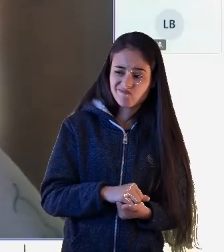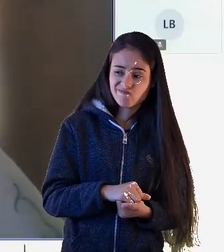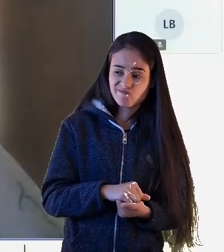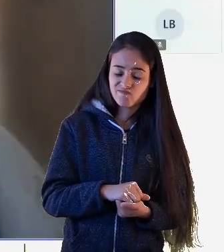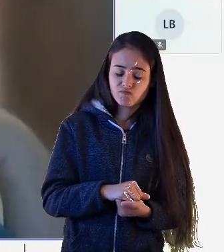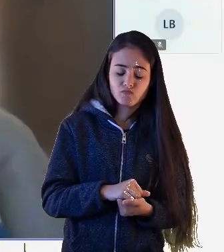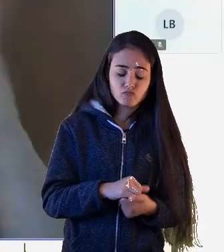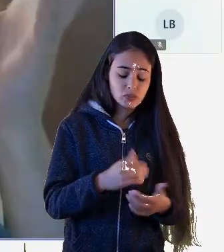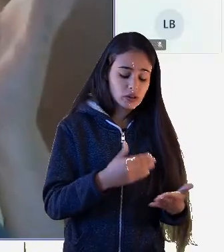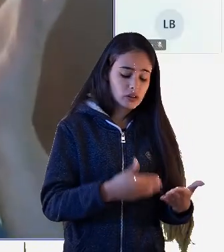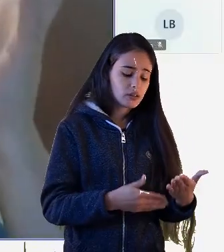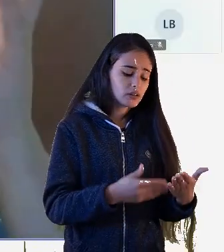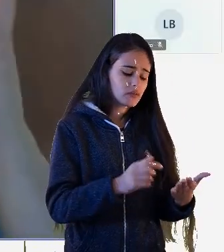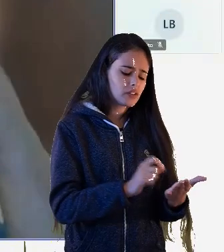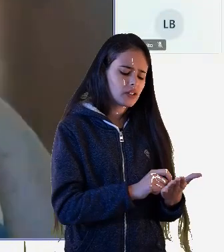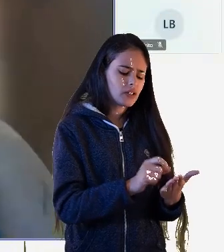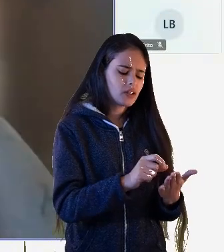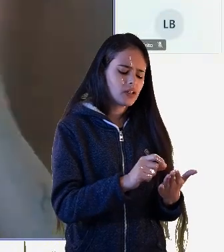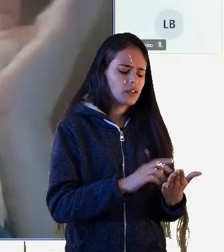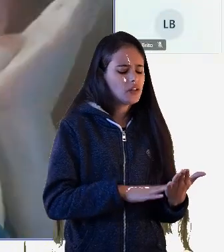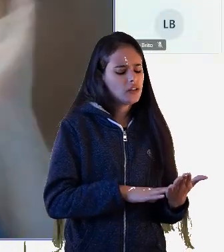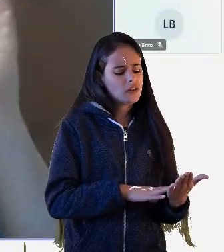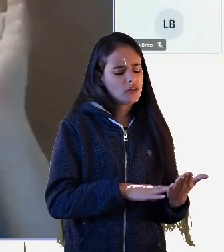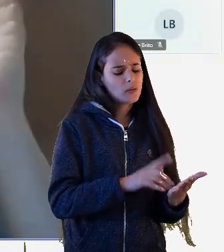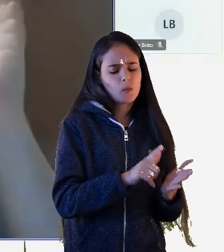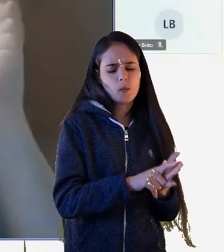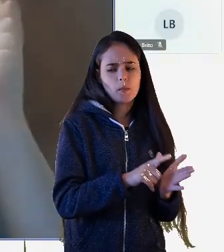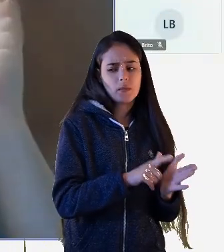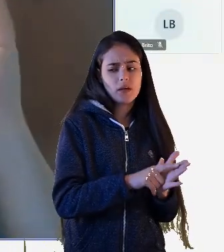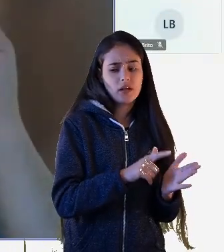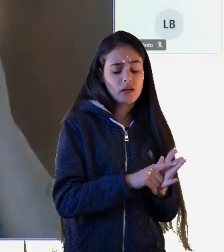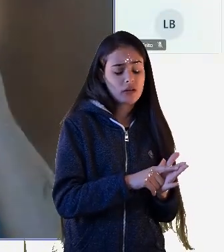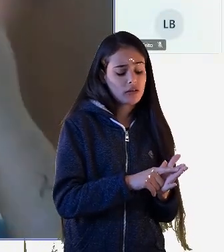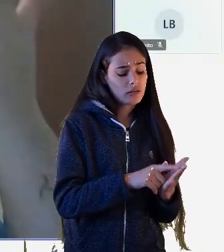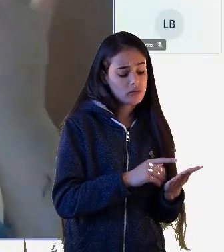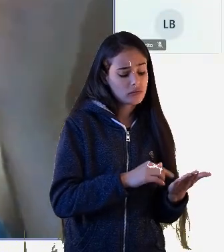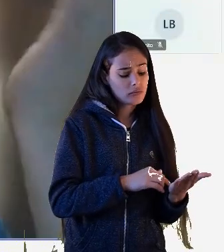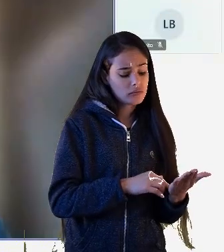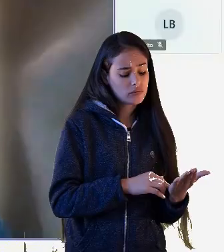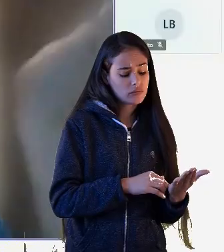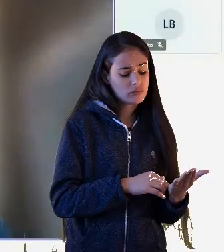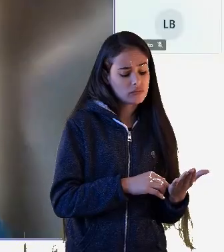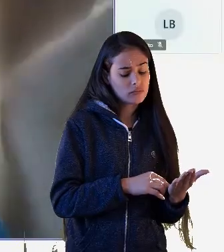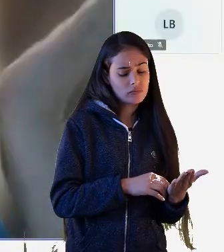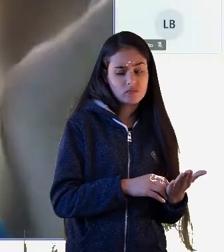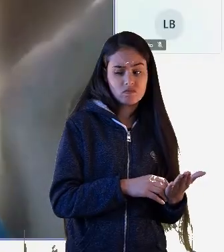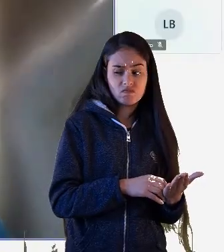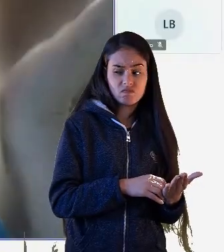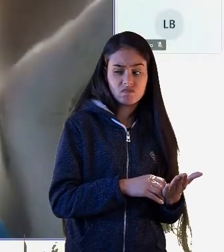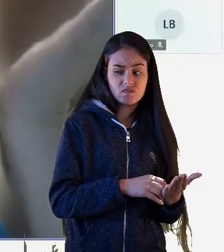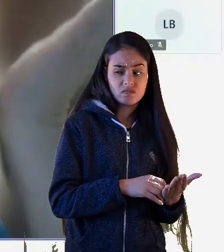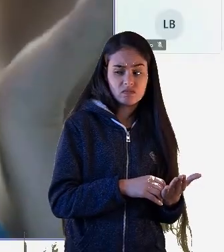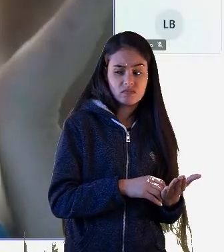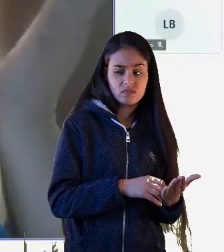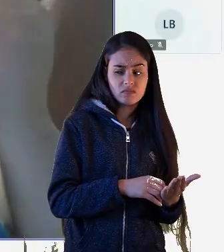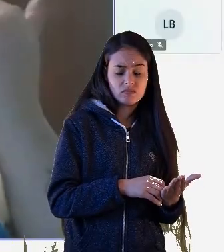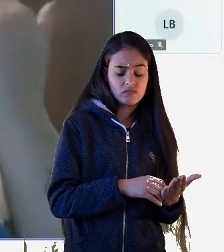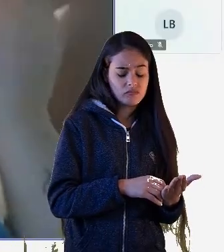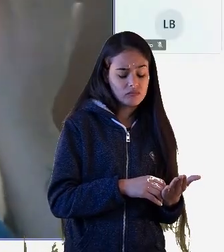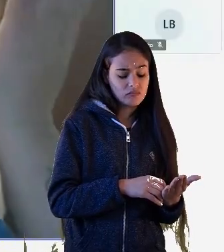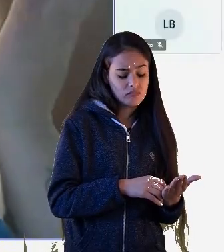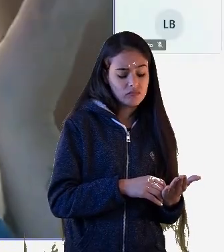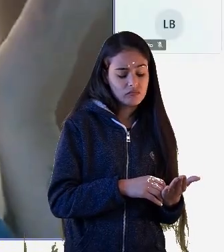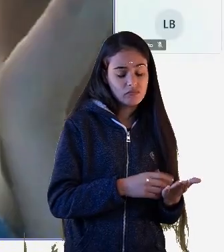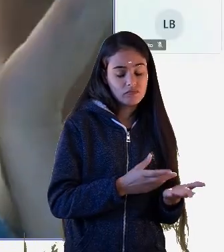ela marcava o que ela queria. Se ela marcasse preto e pardo, ela passava, né? Só que vocês acompanharam aí na mídia o que aconteceu, né?